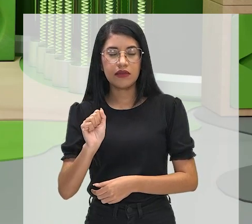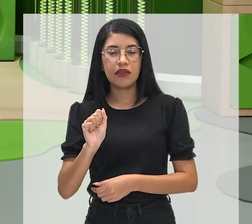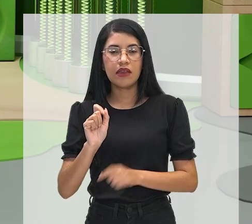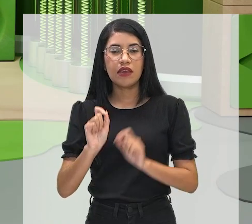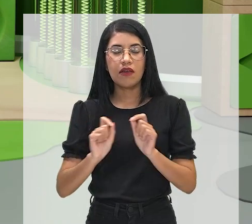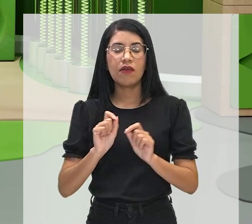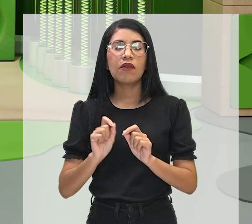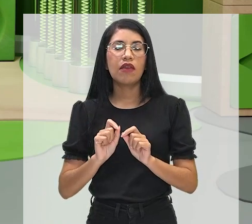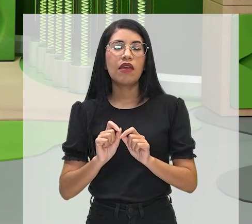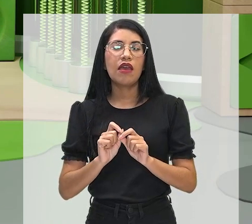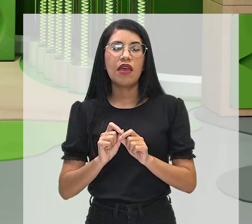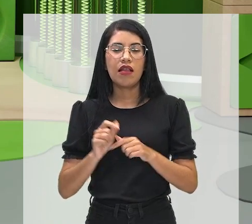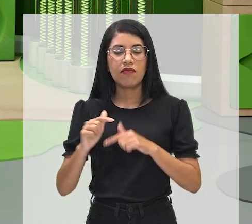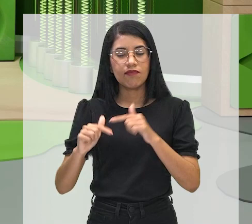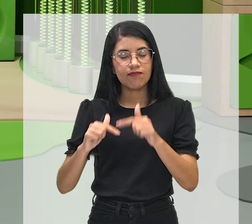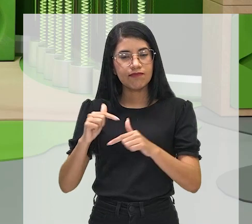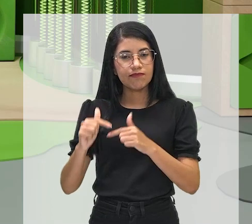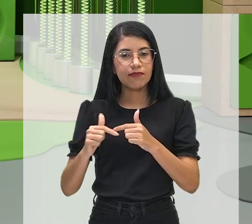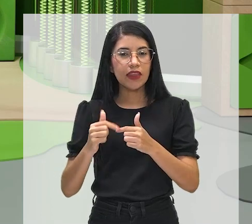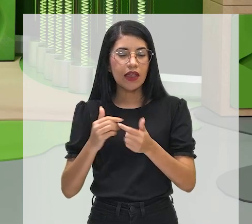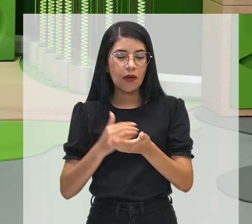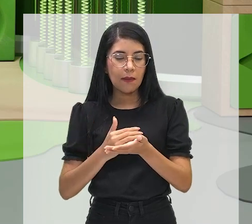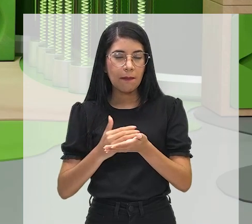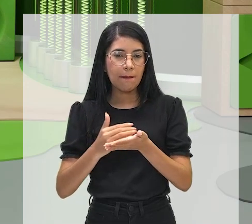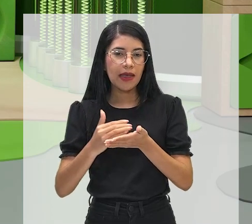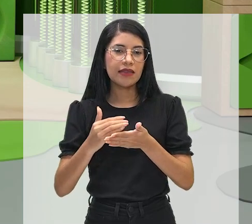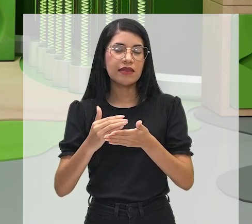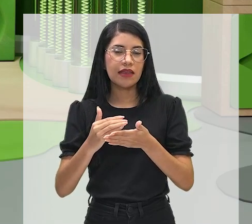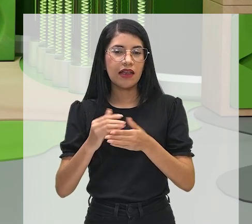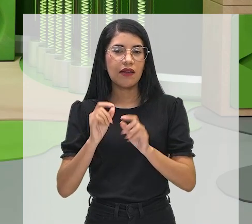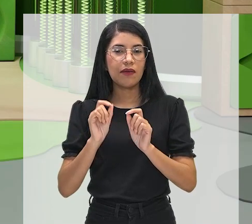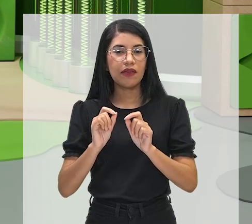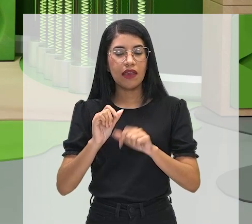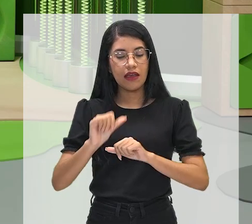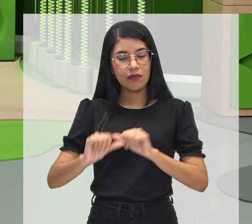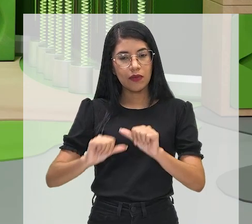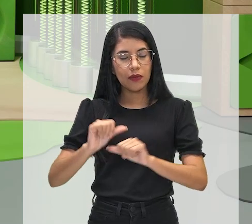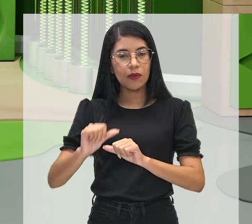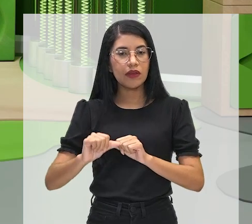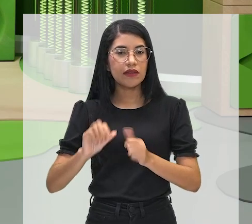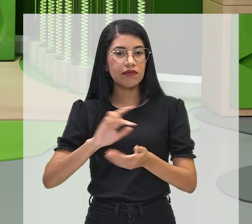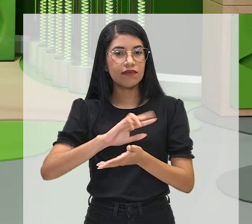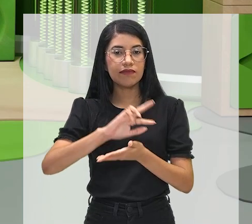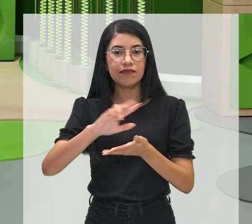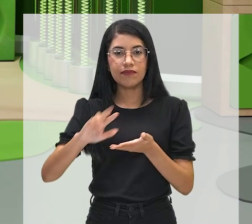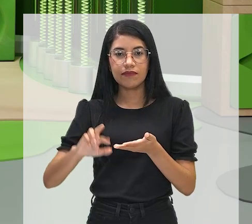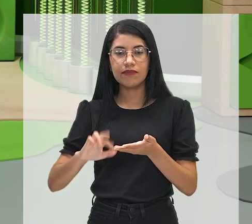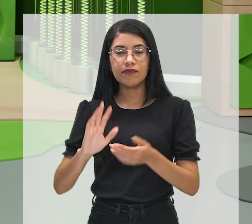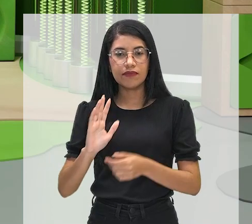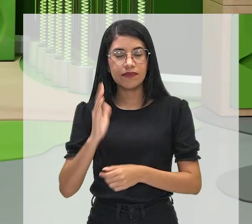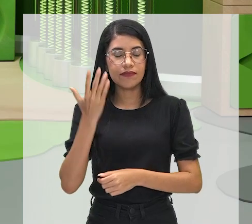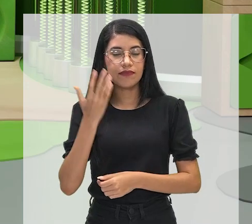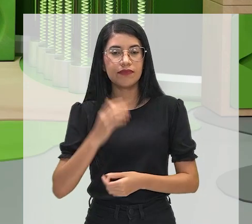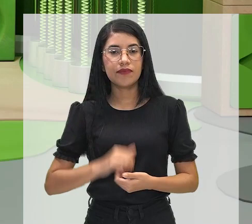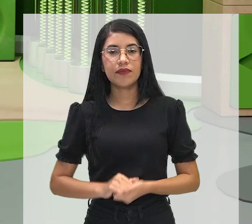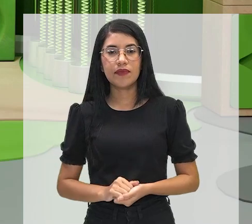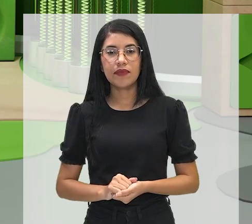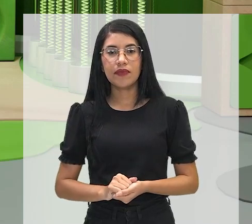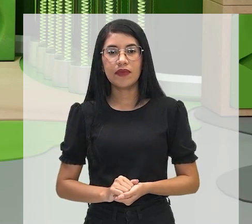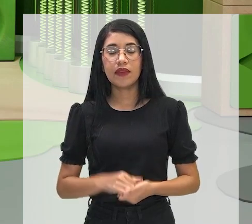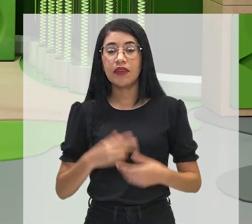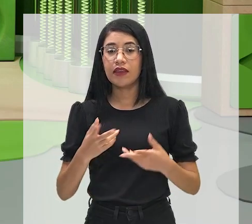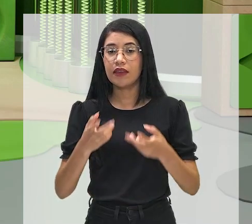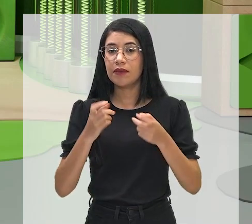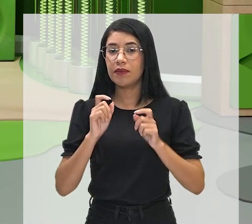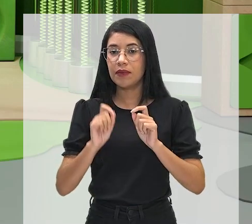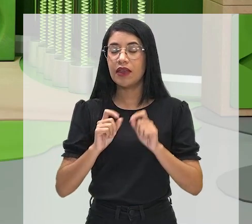aí o trabalho de dar o início, dar o start para toda essa transformação acontecer. E a gente observa aí que